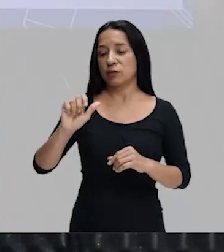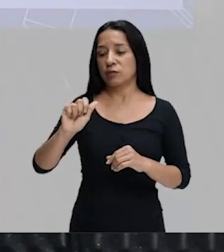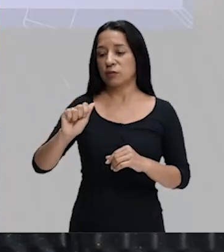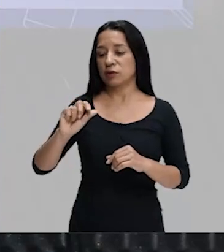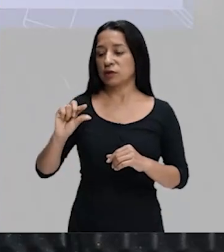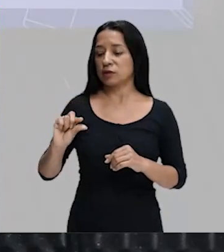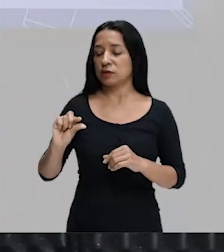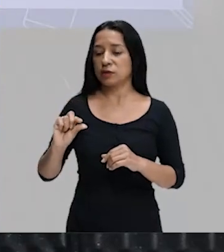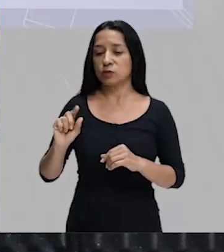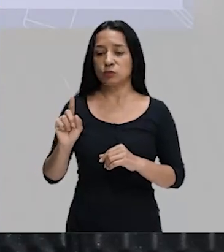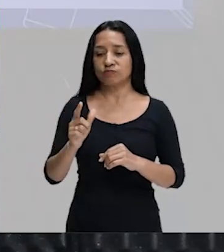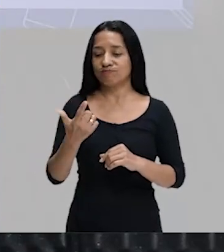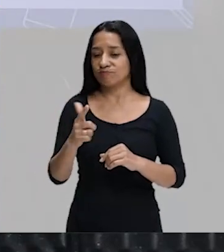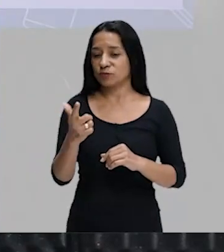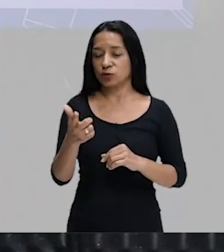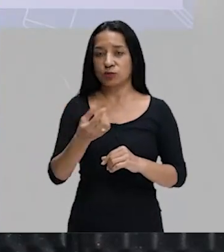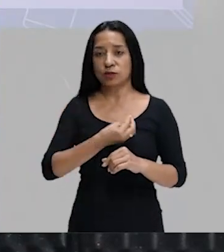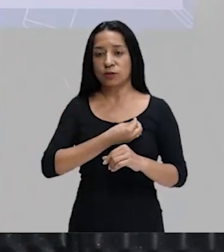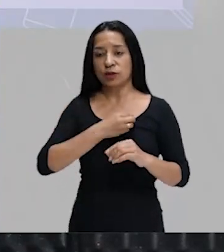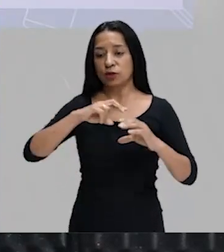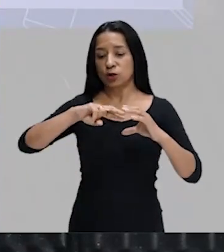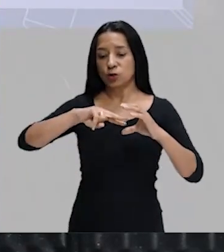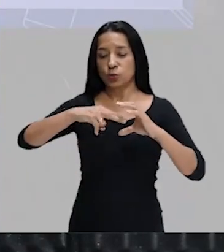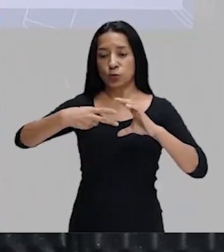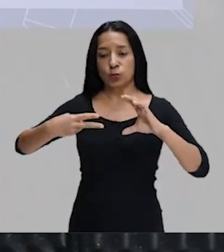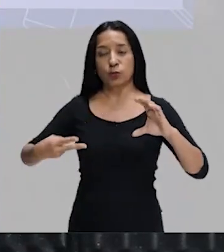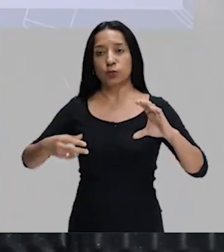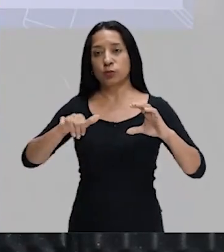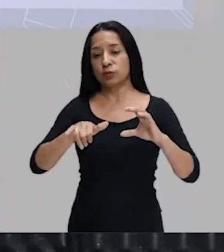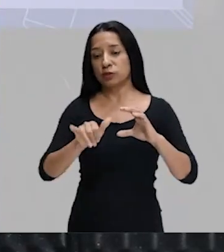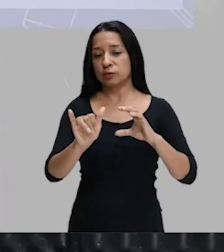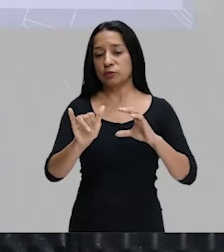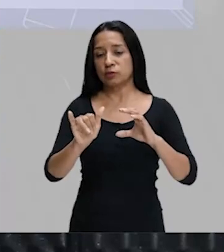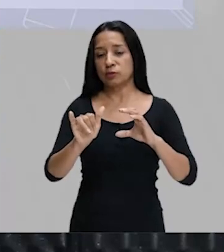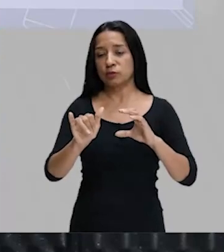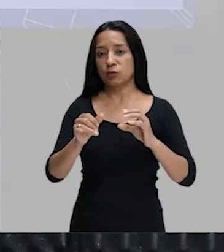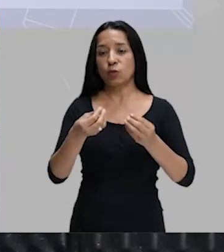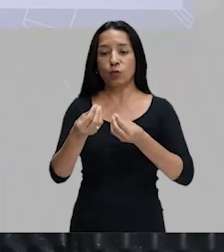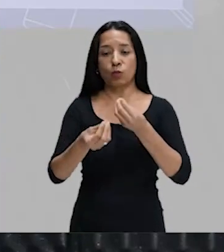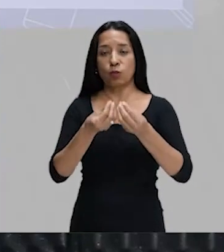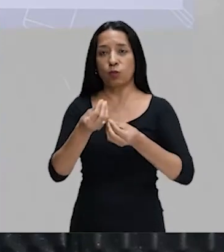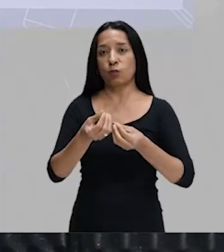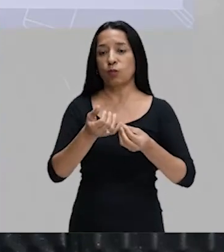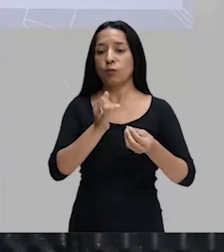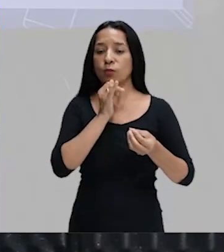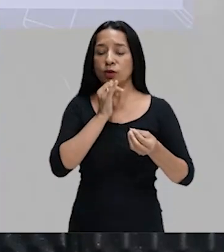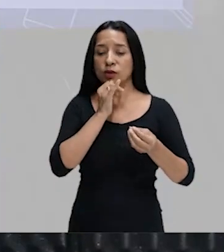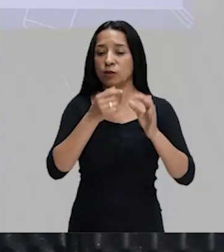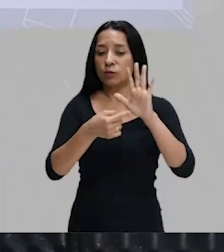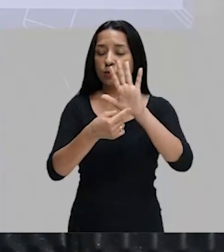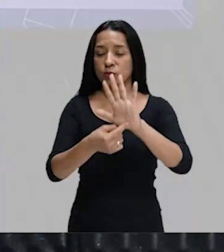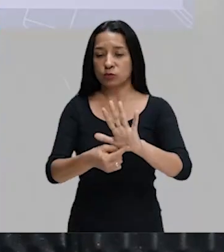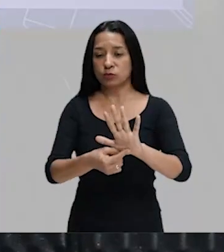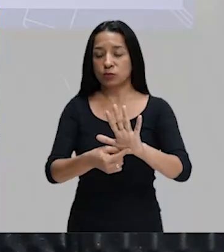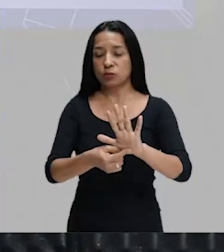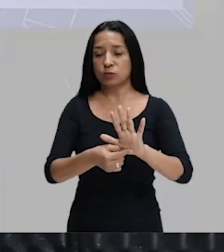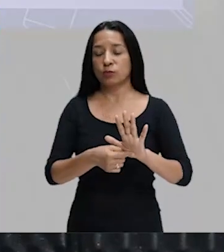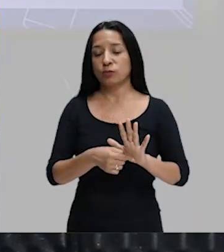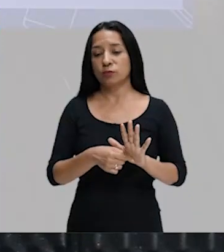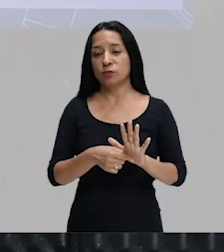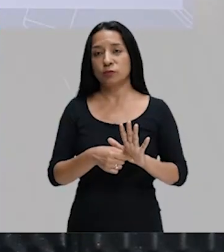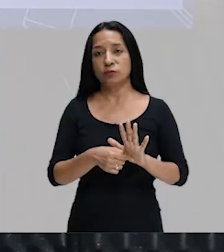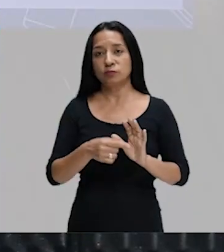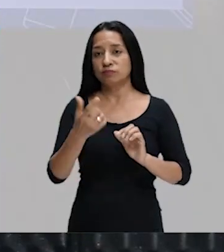não estarão presentes no cromossomo Y. Como o exemplo colocou aqui, ele está falando que ele não